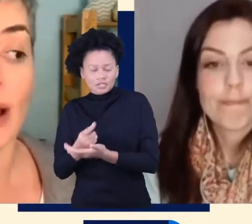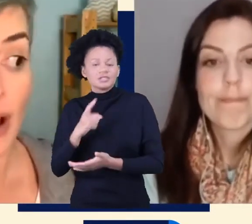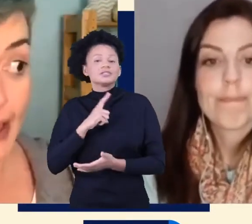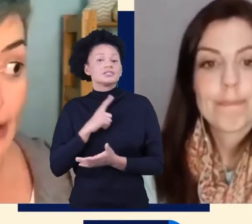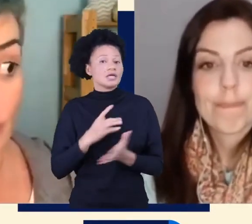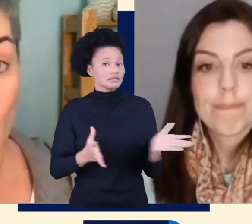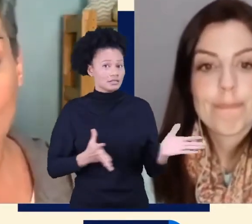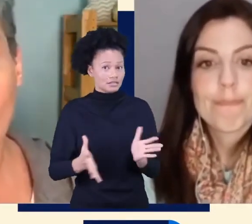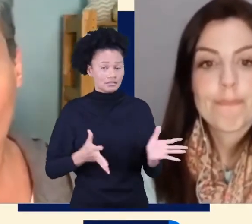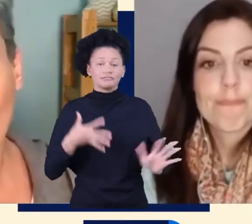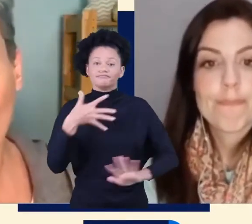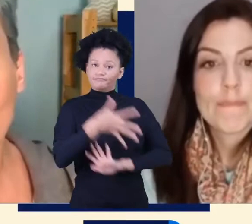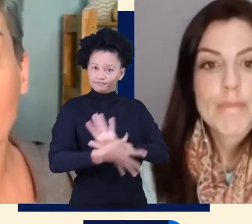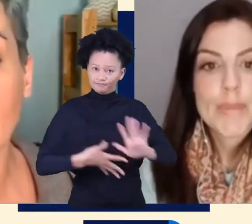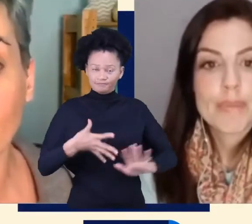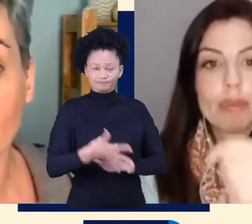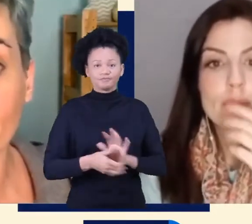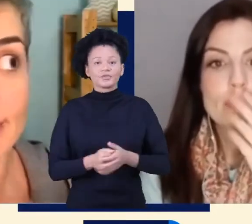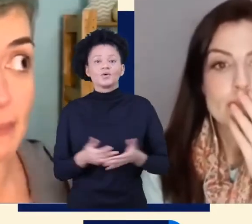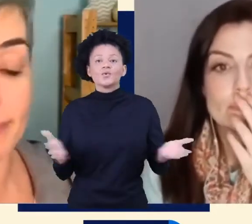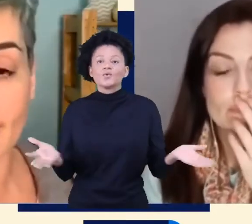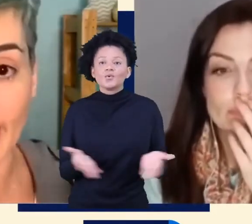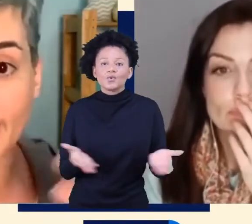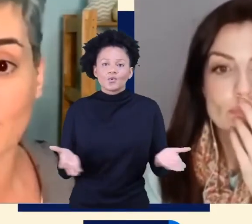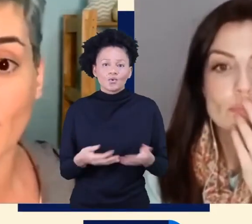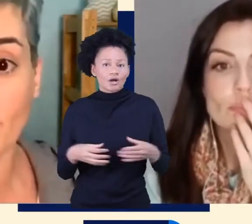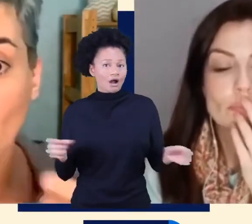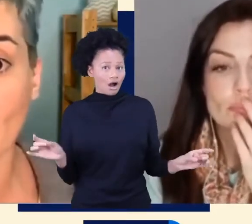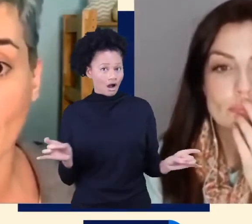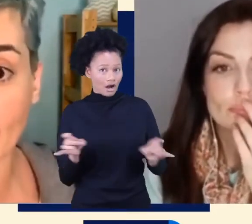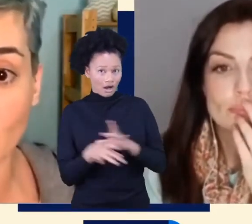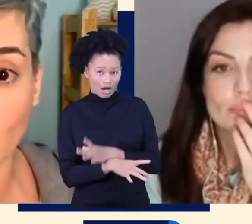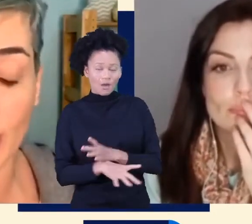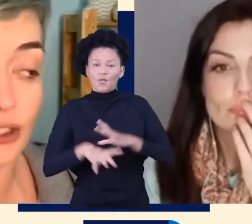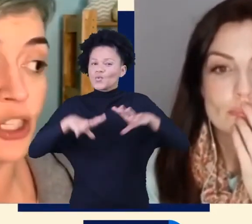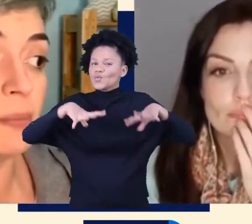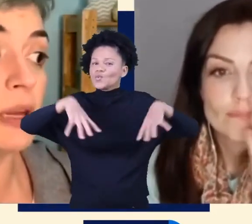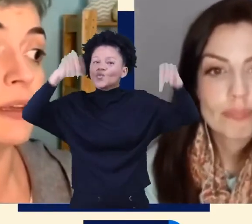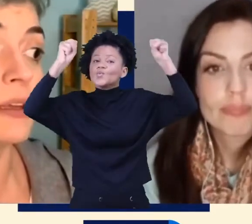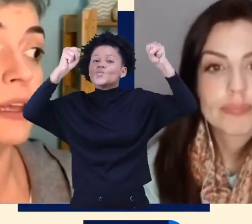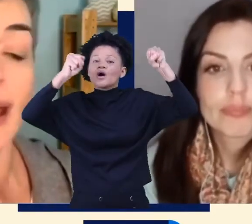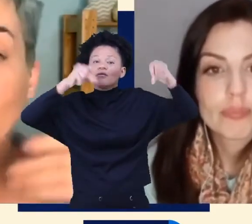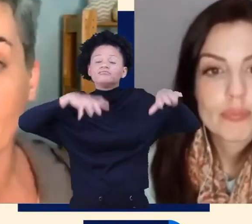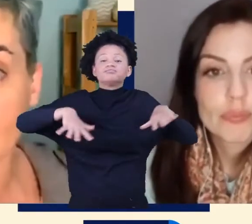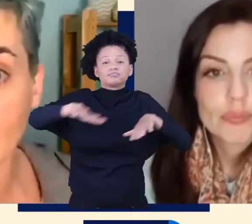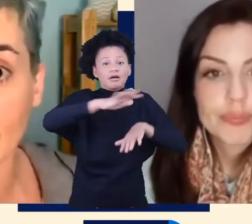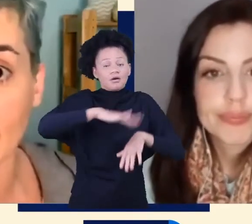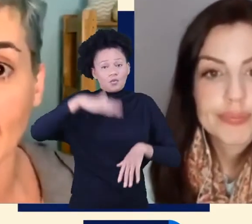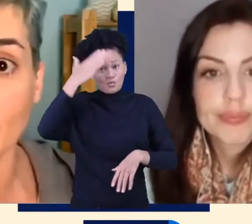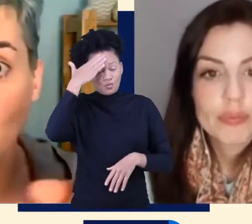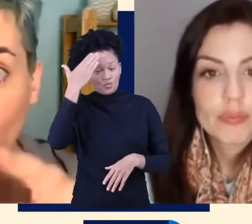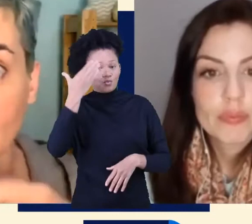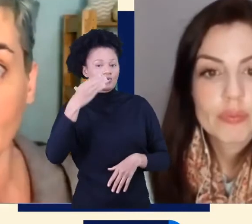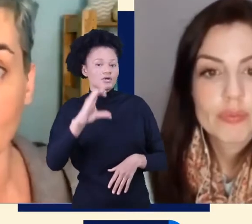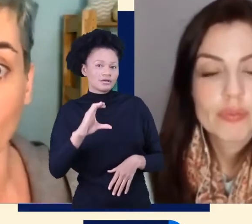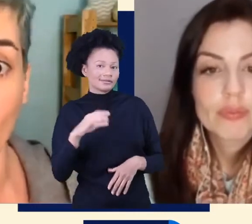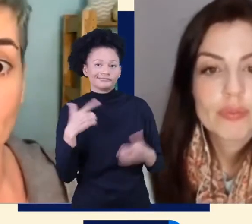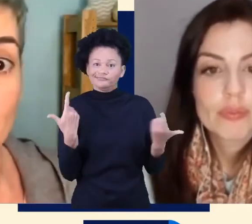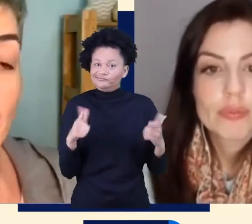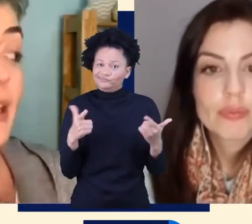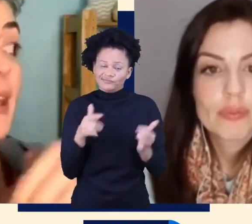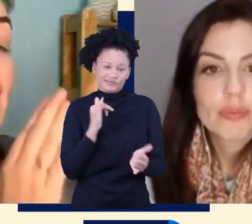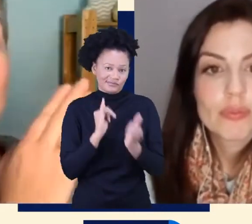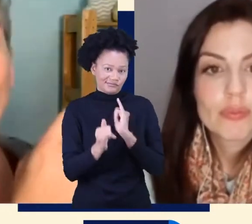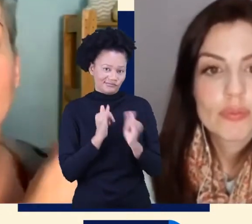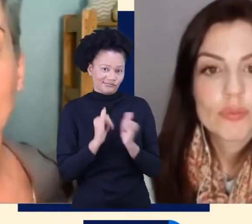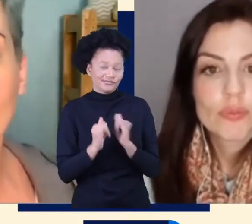Libras. Hoje acabou a luz aqui na região, boa parte de Curitiba. E aí eu fiquei sem internet, eu estou com a internet no